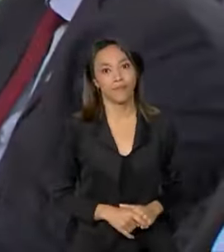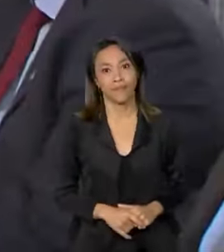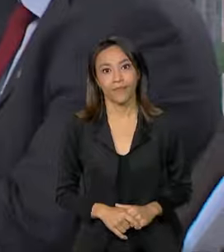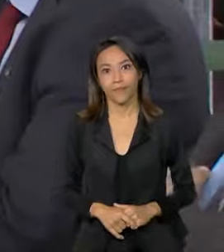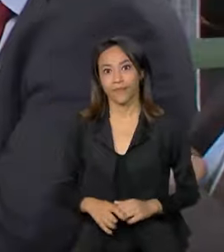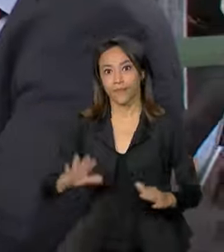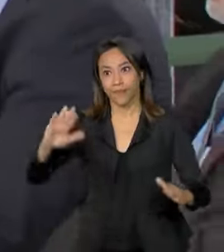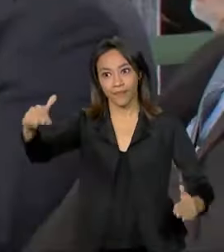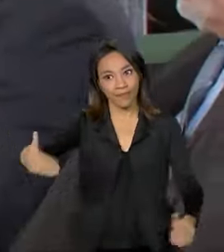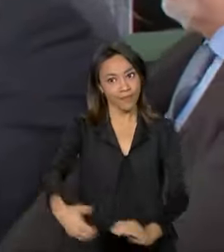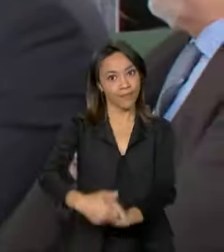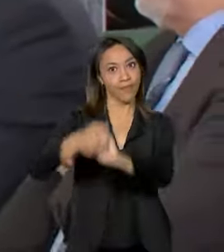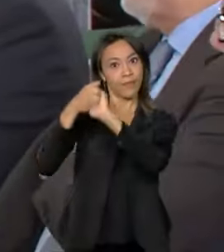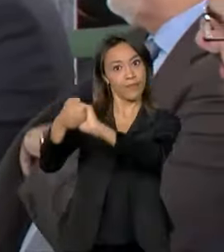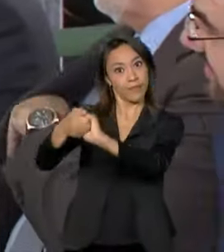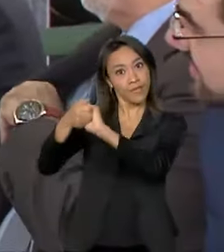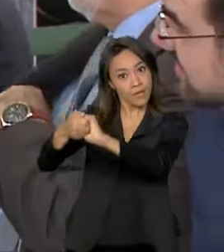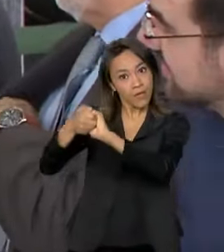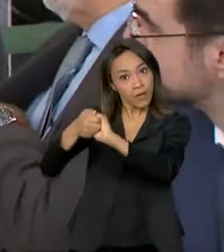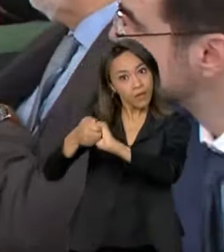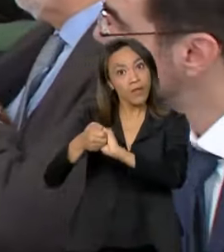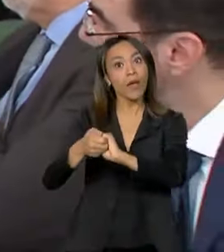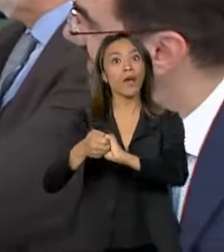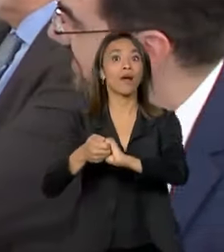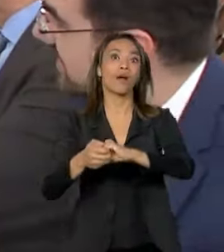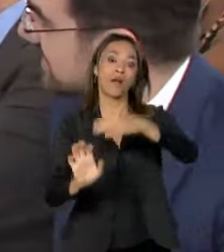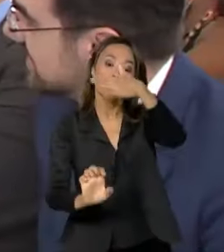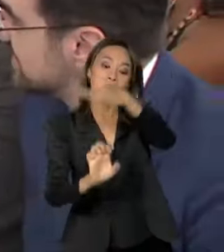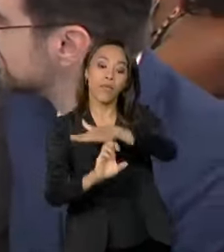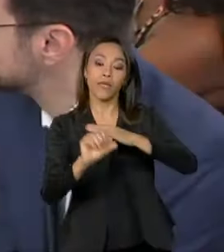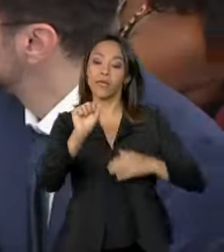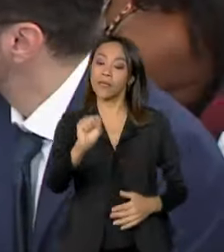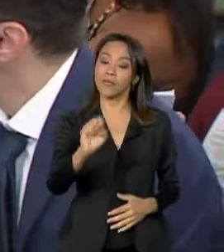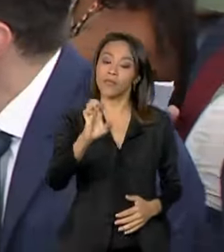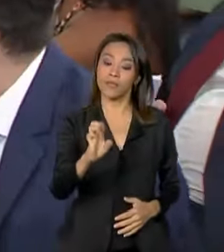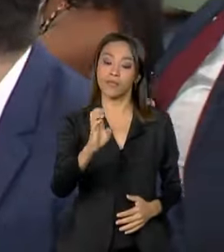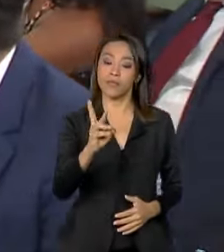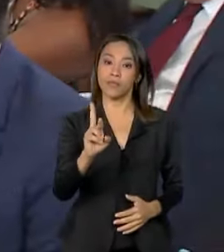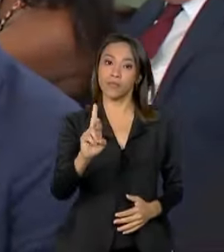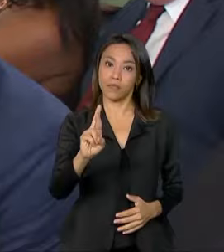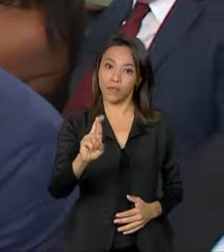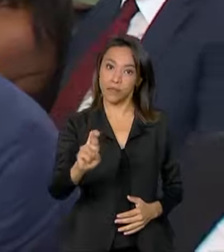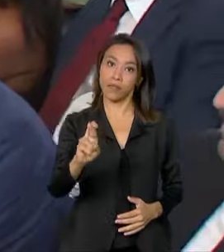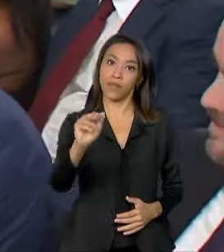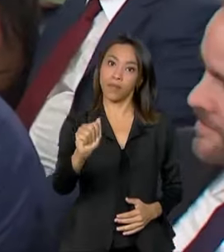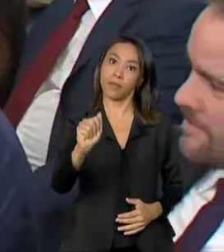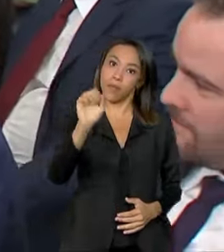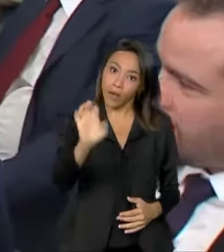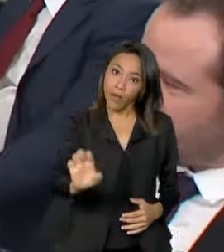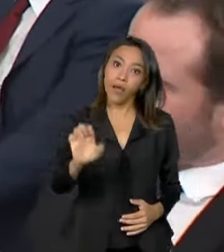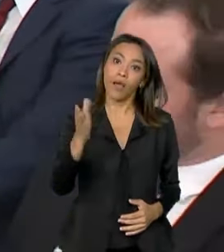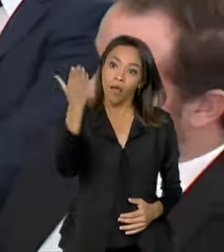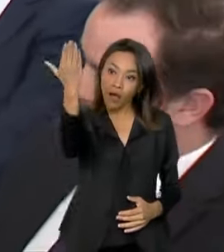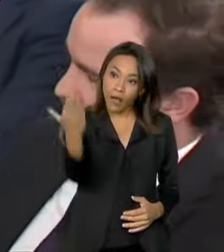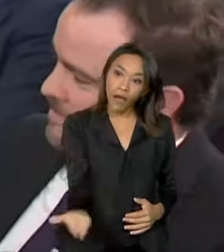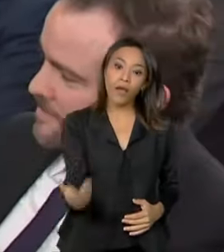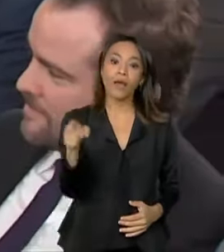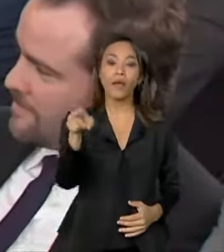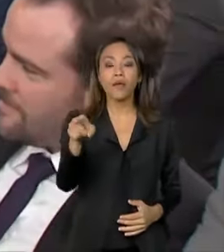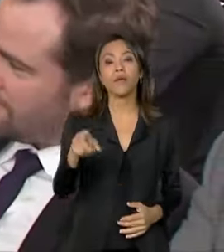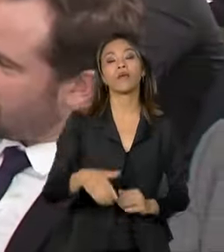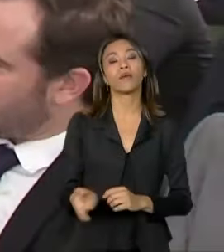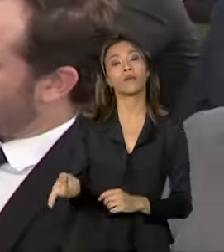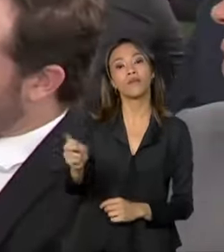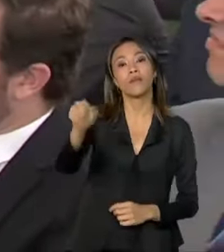Saudar o Sebrae Nacional, os seus gerentes, em nome da nossa diretora Margarete Coelho,